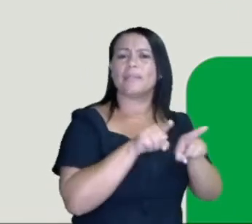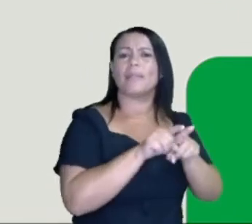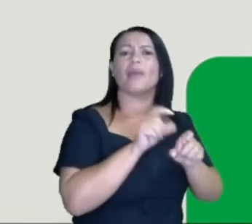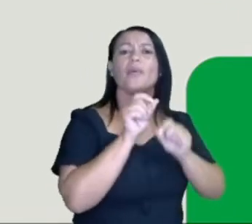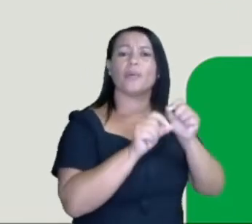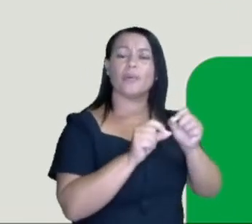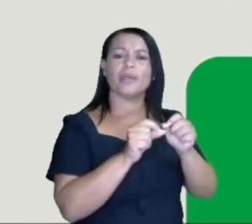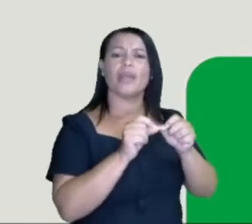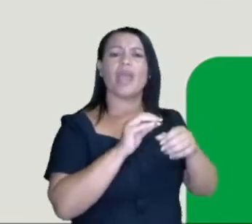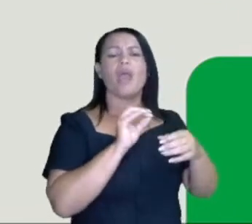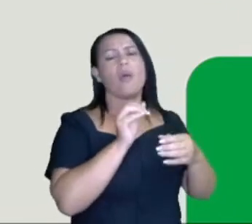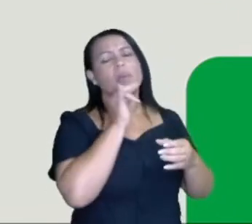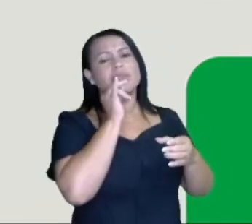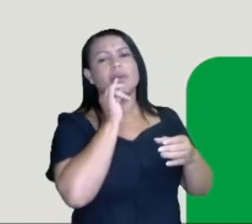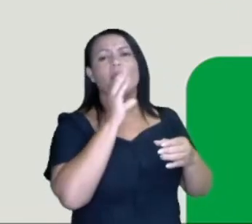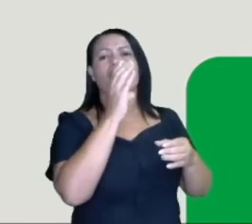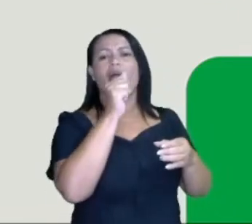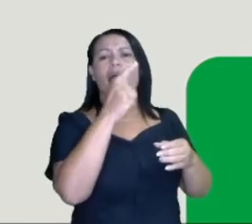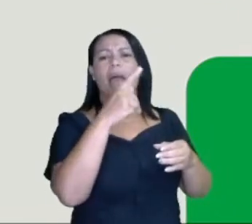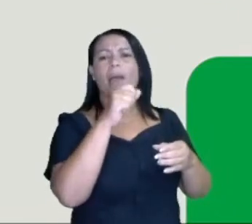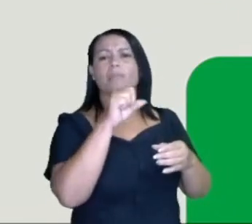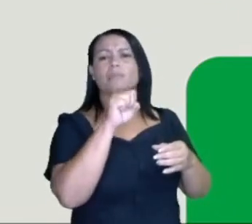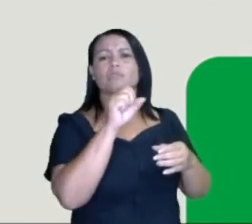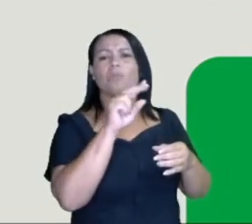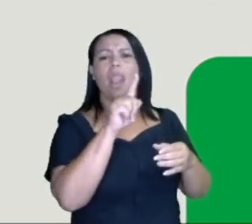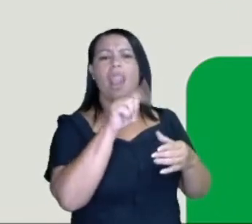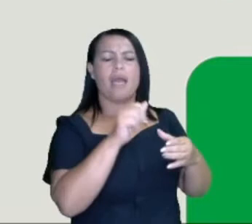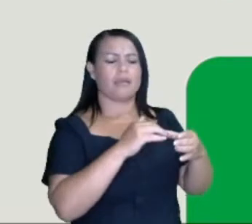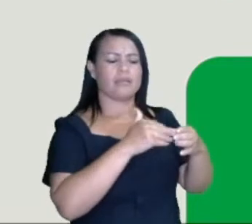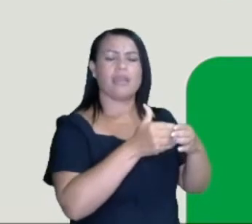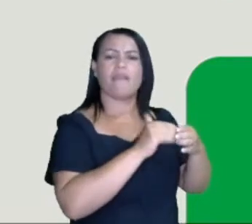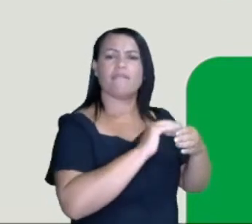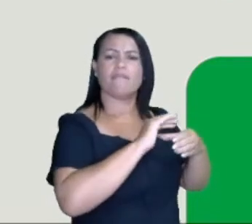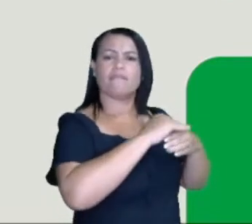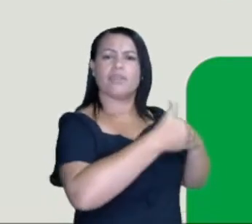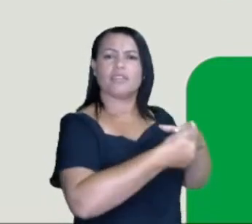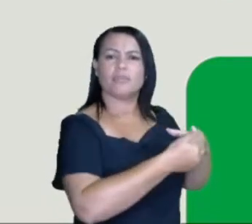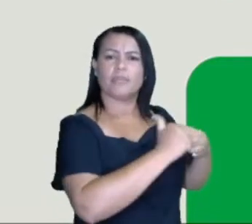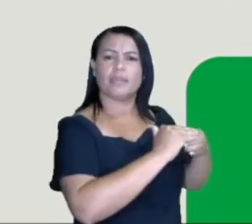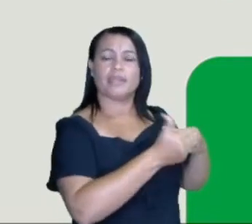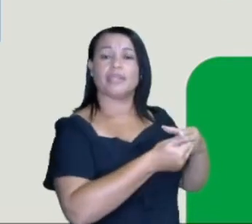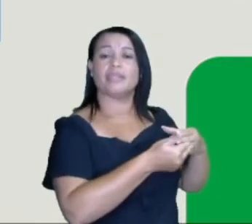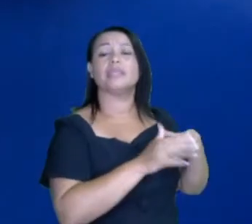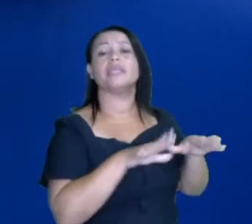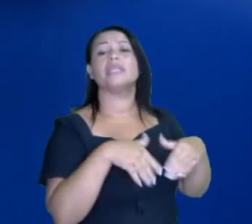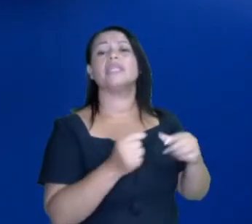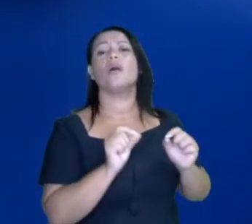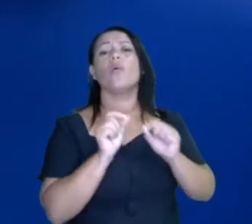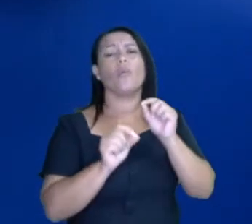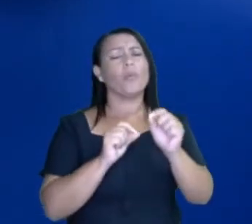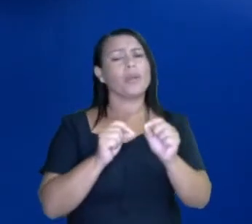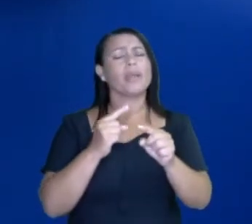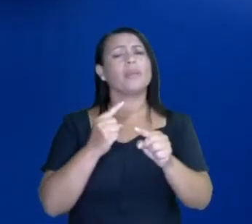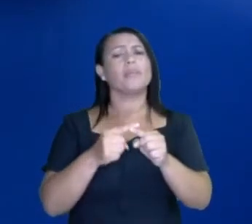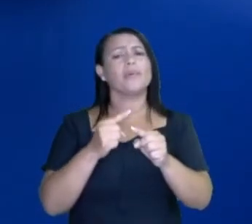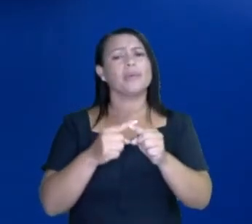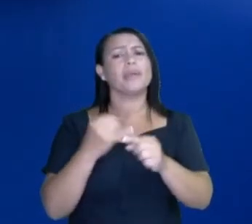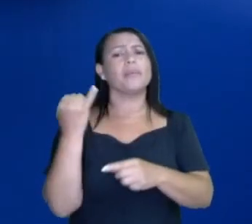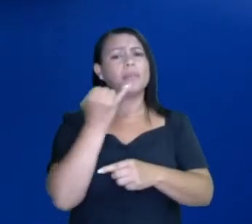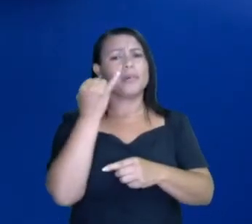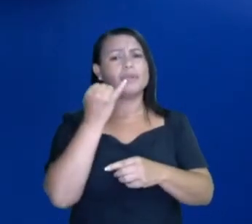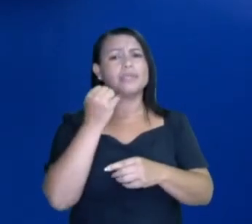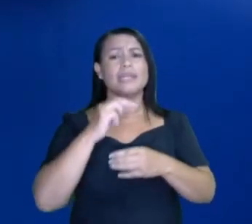camada chamada cápsula que reveste a parede celular. Então, para que serve, portanto, a